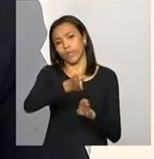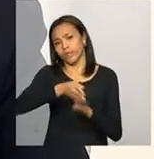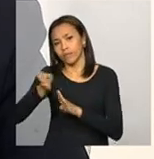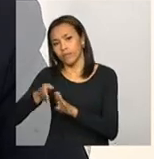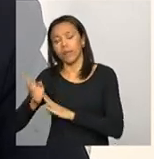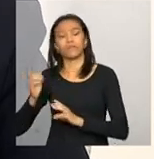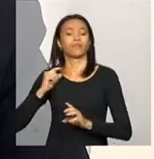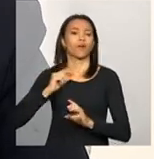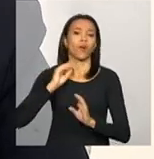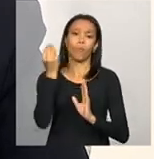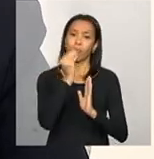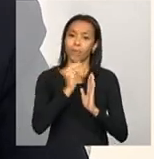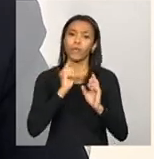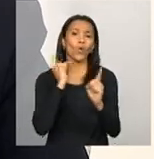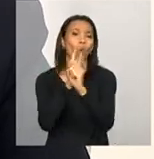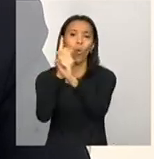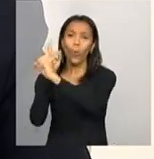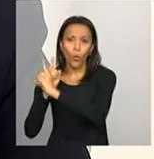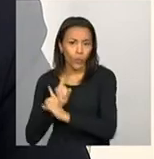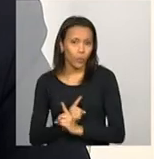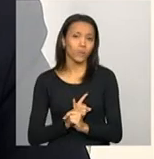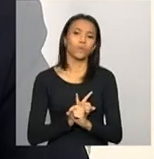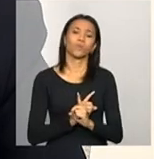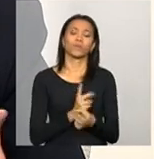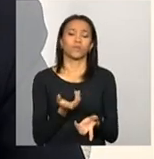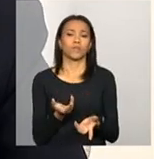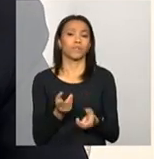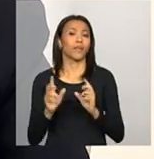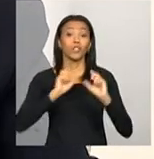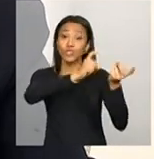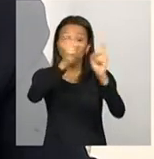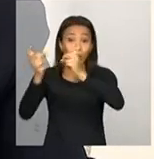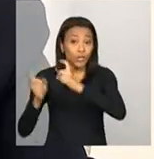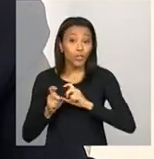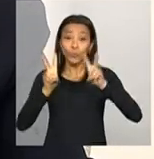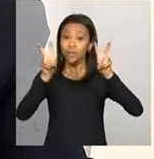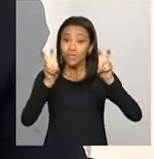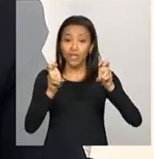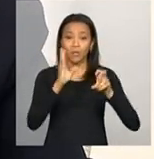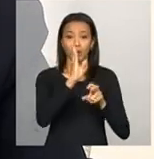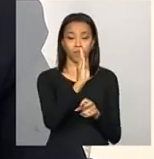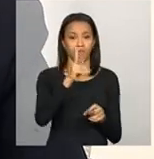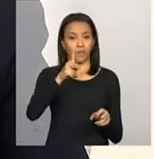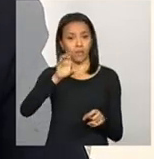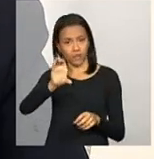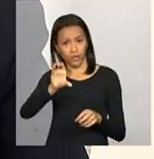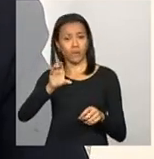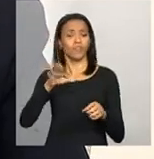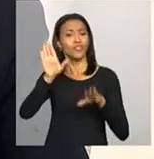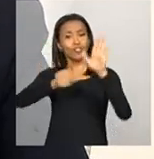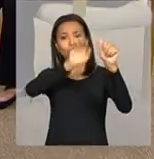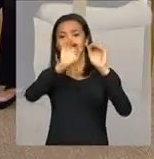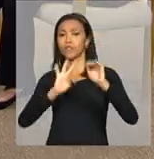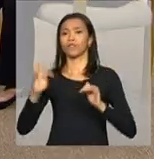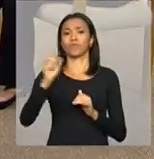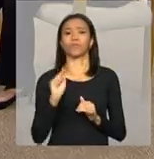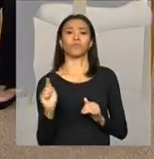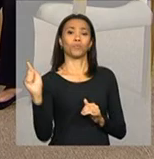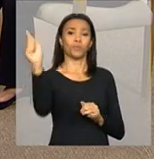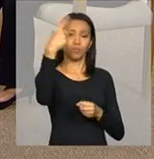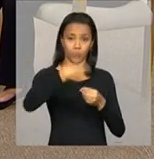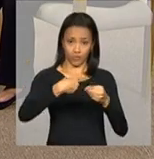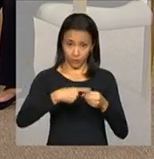se discutir o BPC Trabalho, envolvendo todos esses municípios. E é responsável